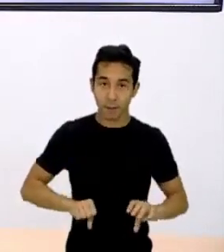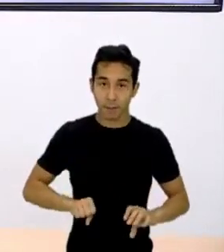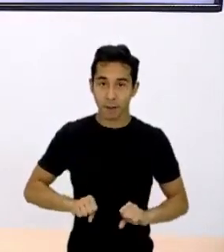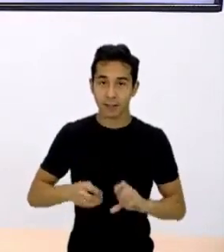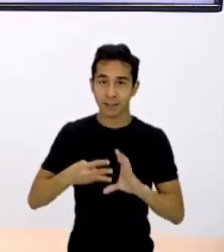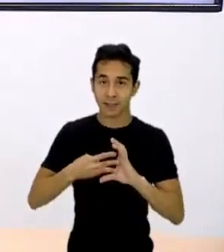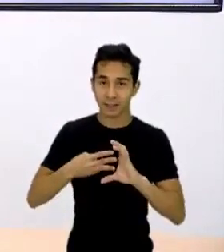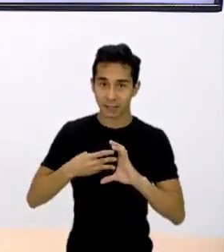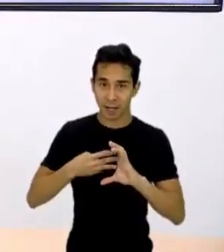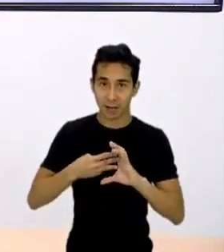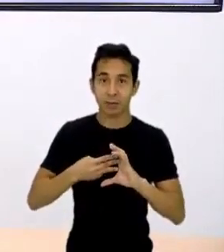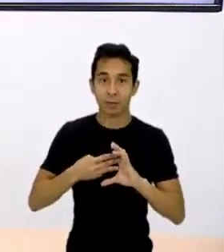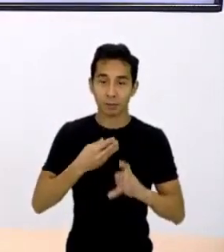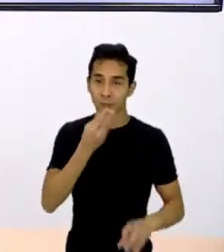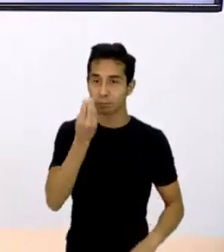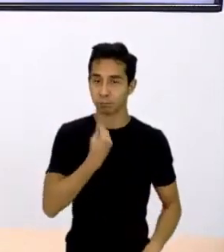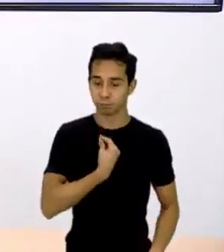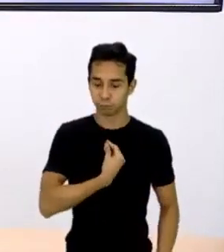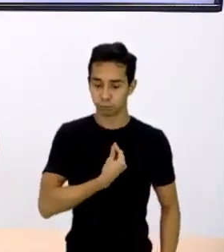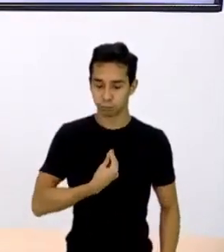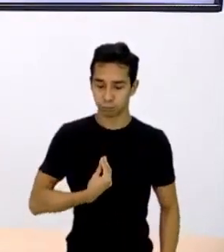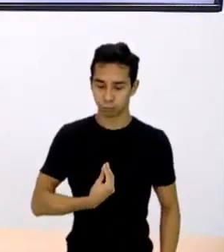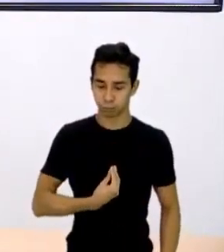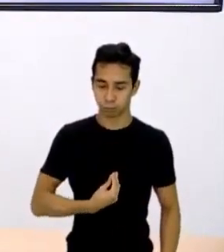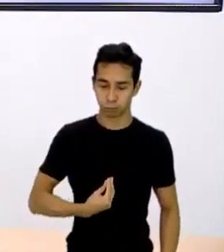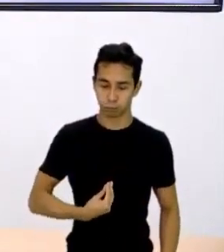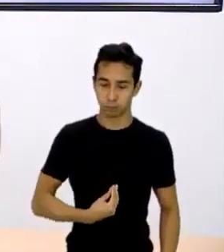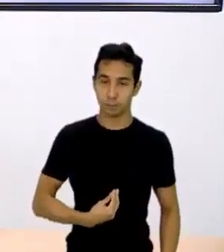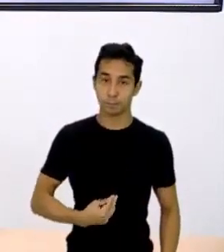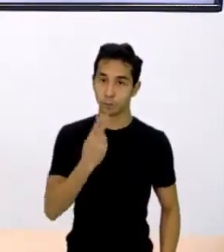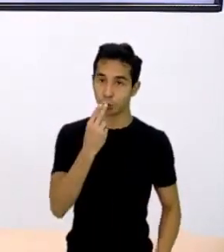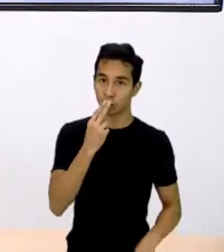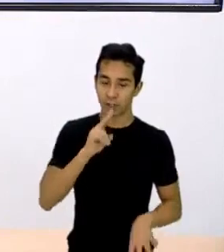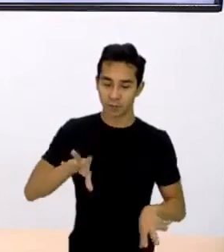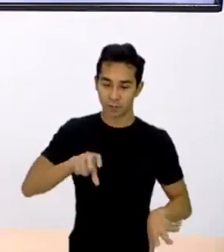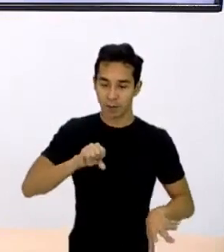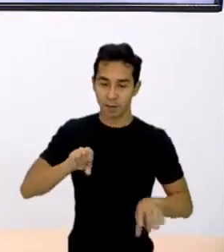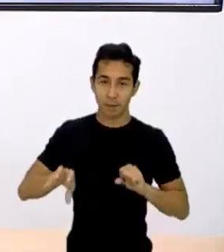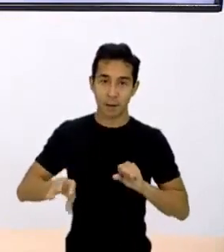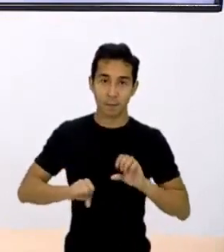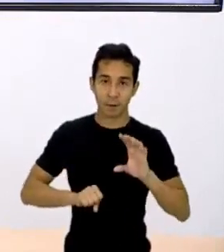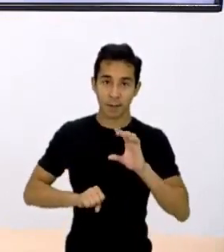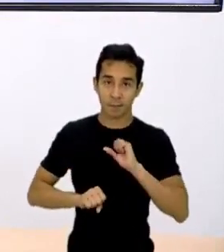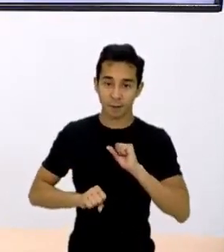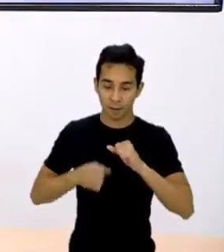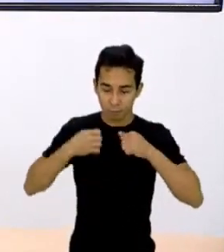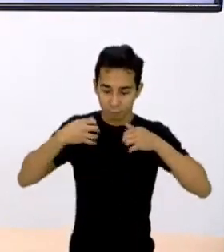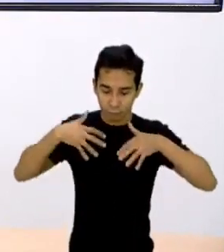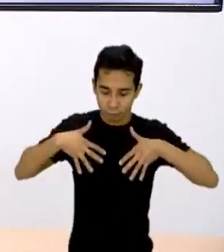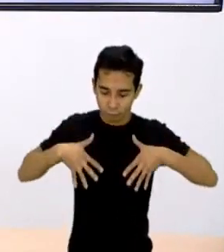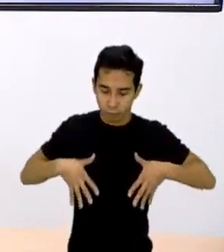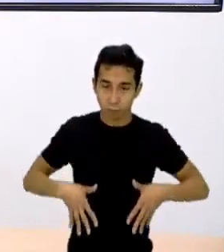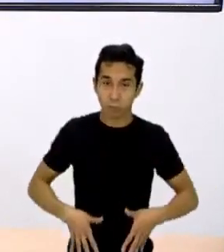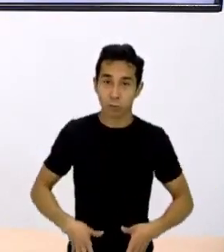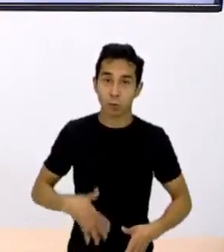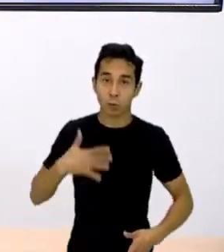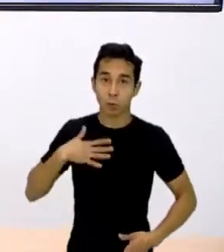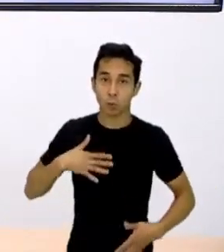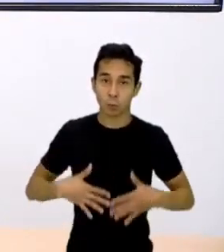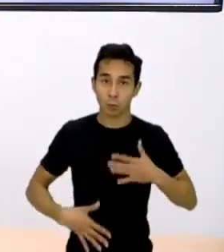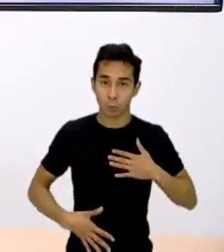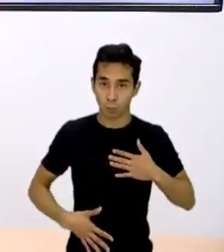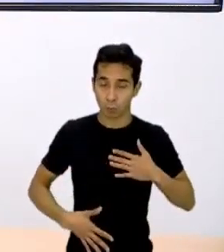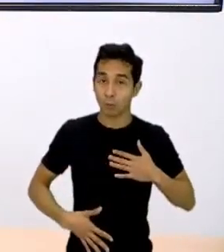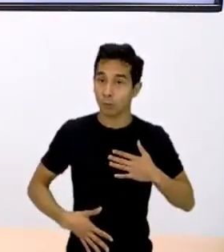sistema digestório. Então, ele absorve essas substâncias e levam até as nossas células. E as nossas células